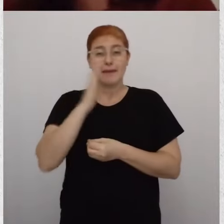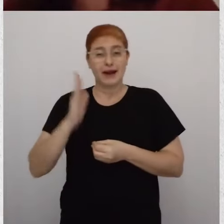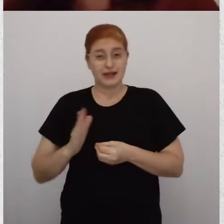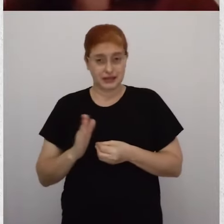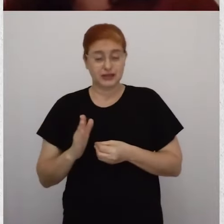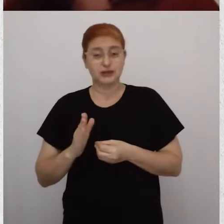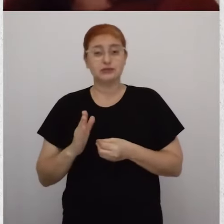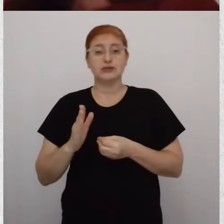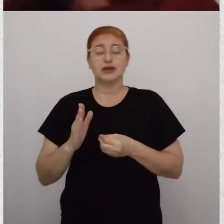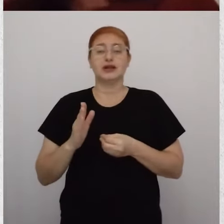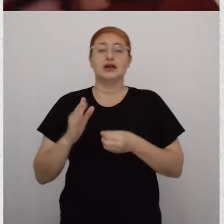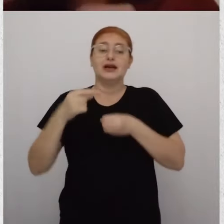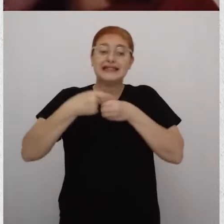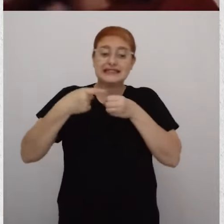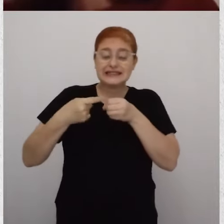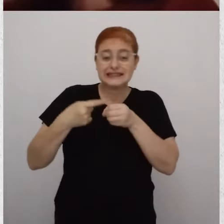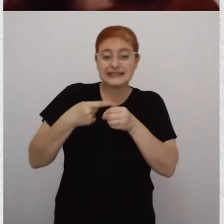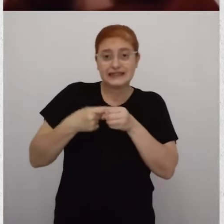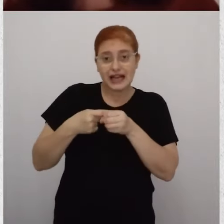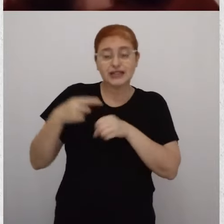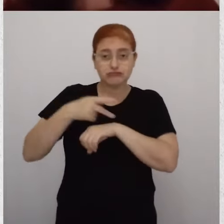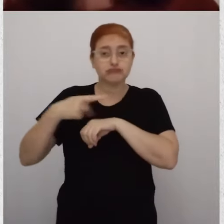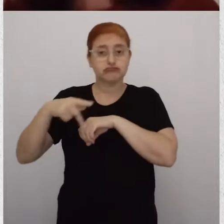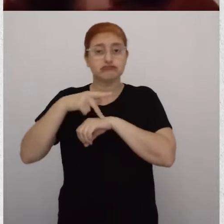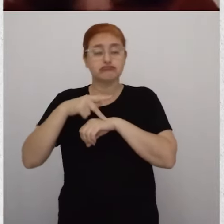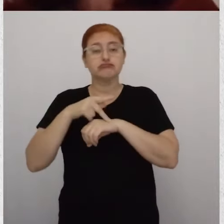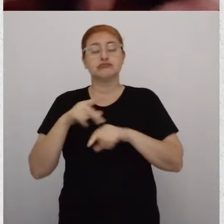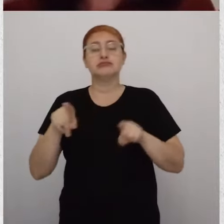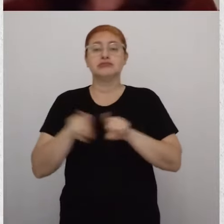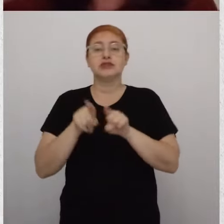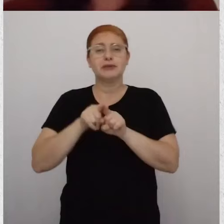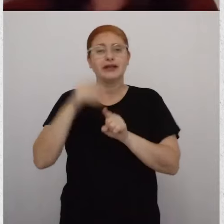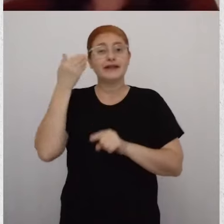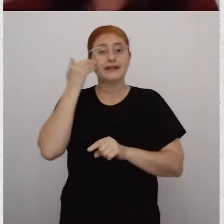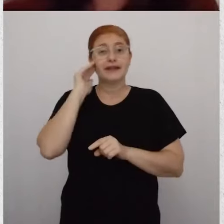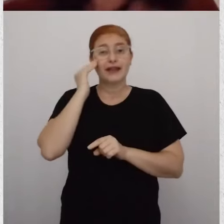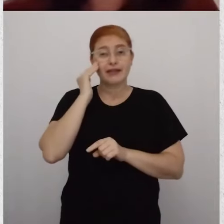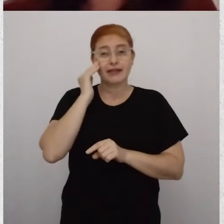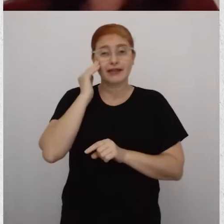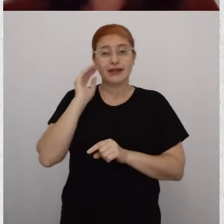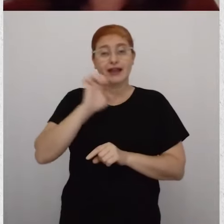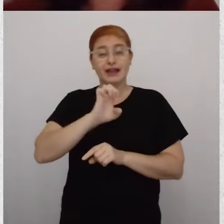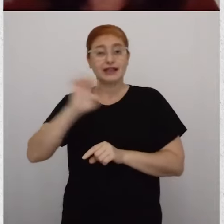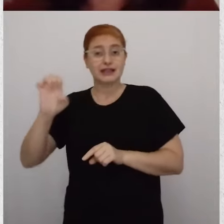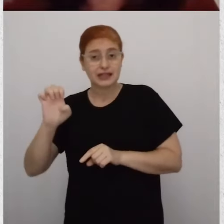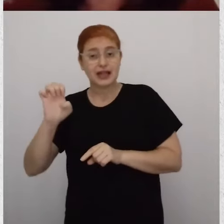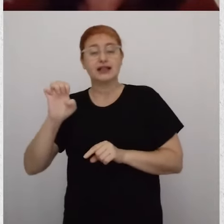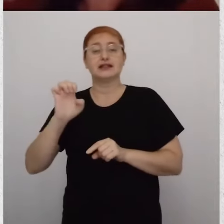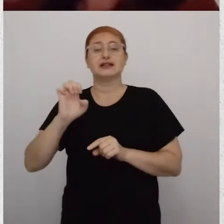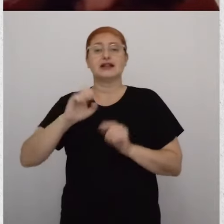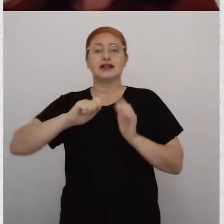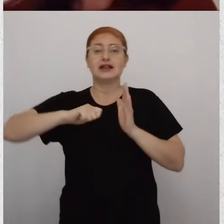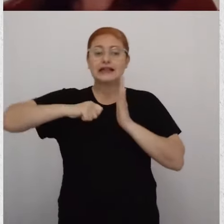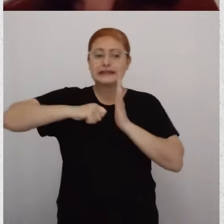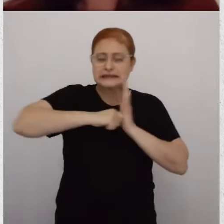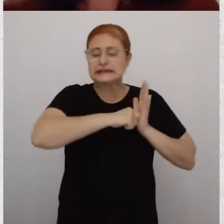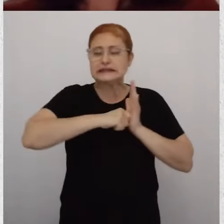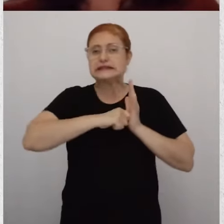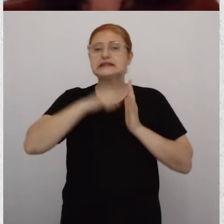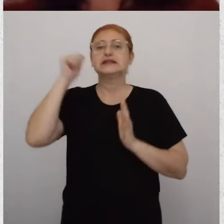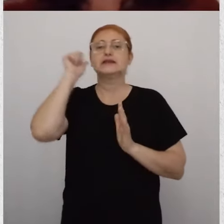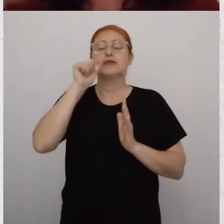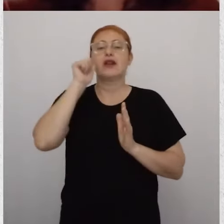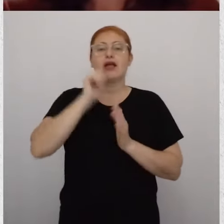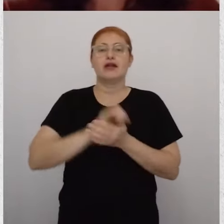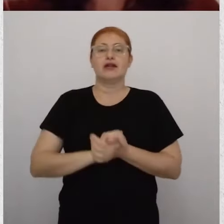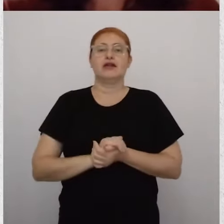do Nordeste do país e, ao mesmo tempo, também entender a esquerda a partir da resistência das mulheres, né? Então,